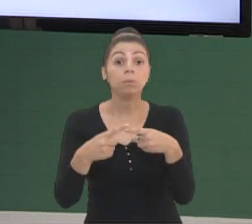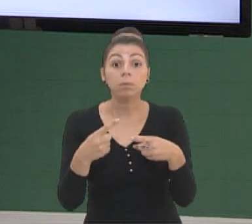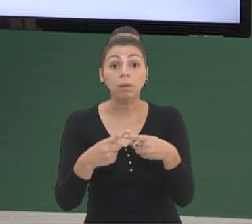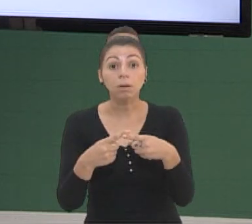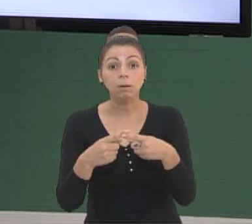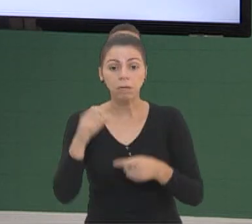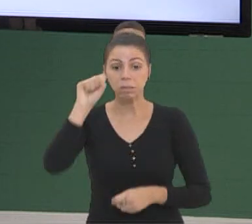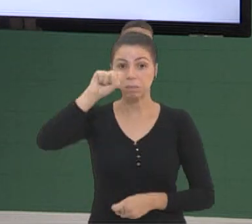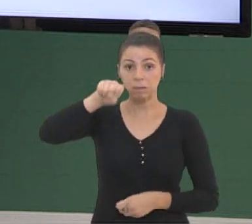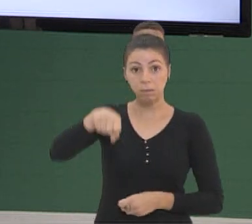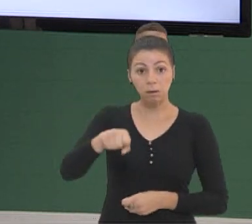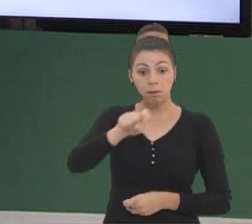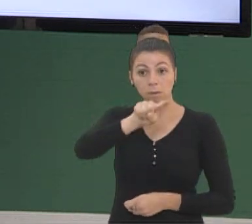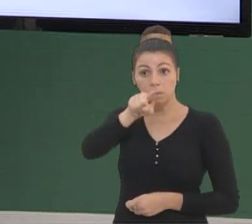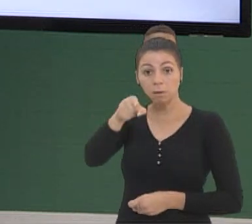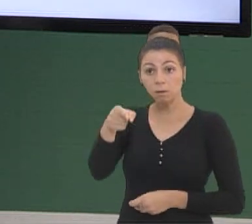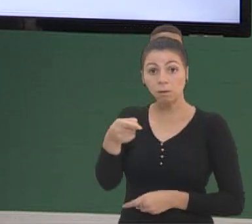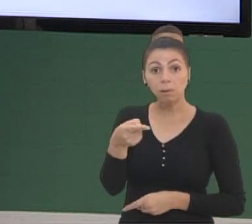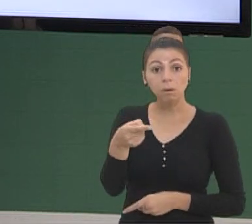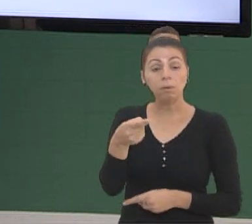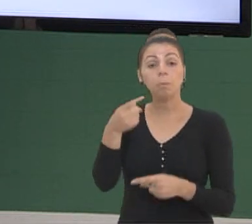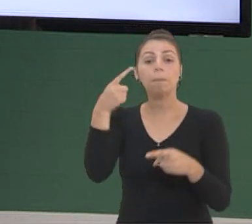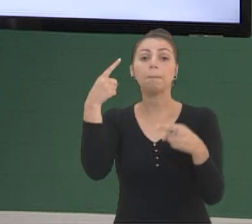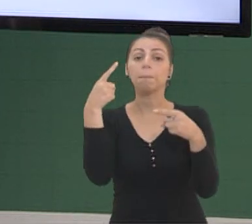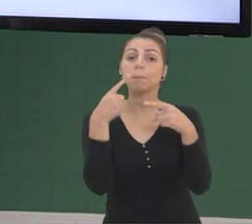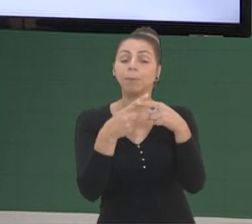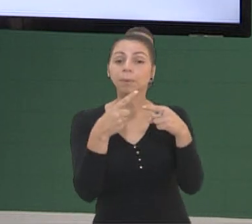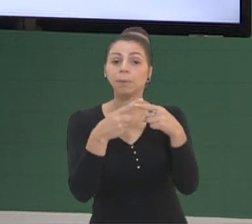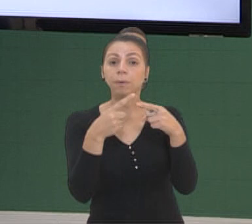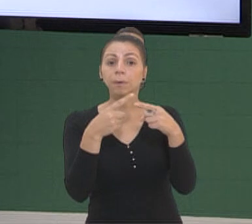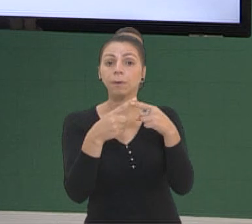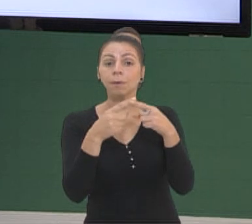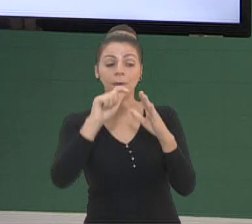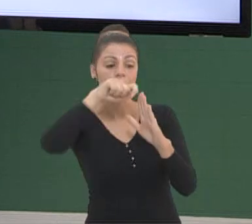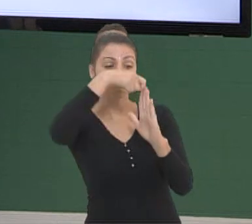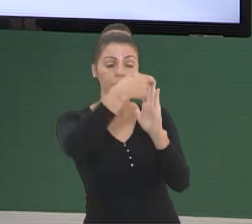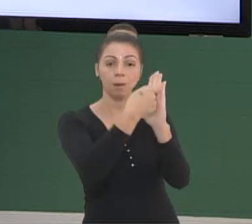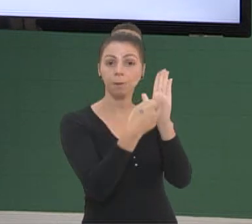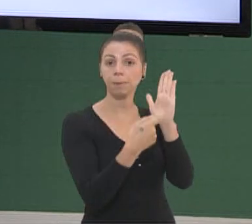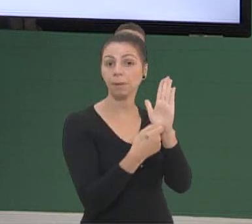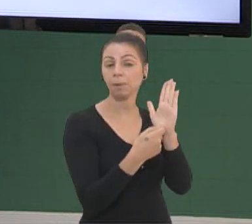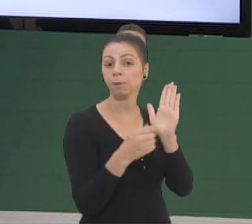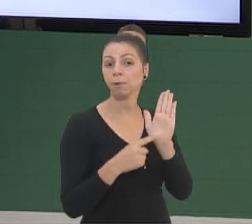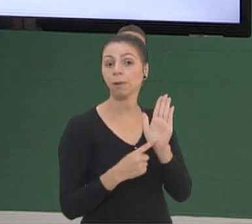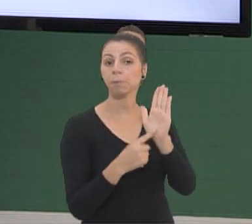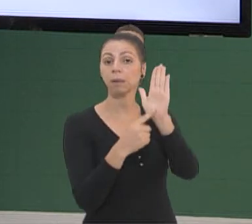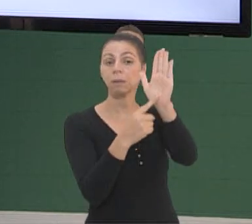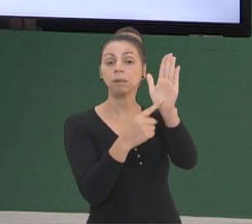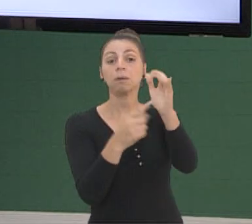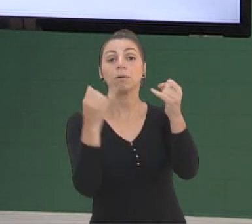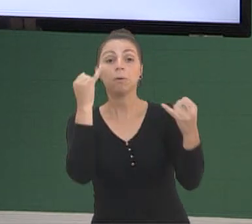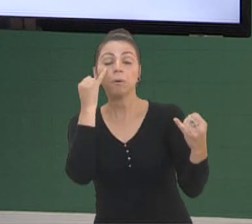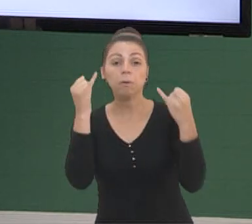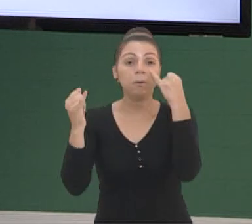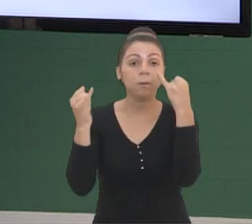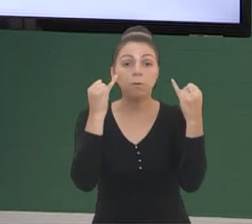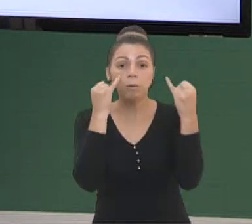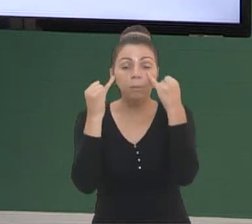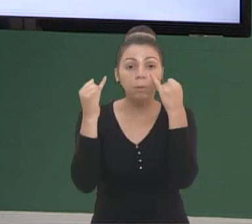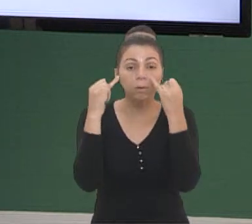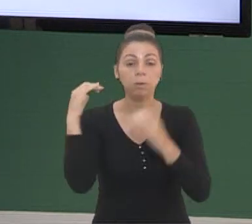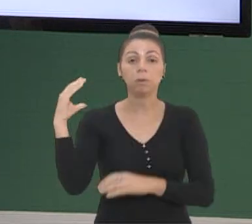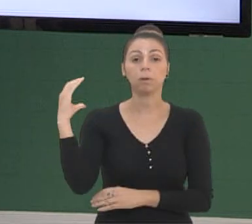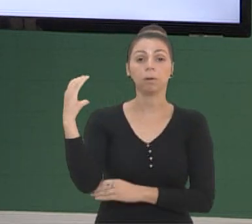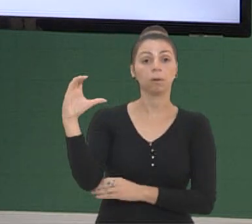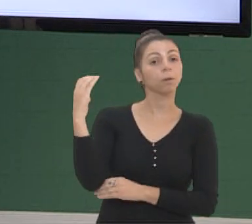Sim, vírgula, porque é um texto que apresenta informações científicas de